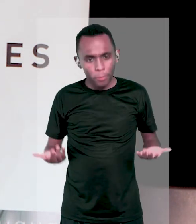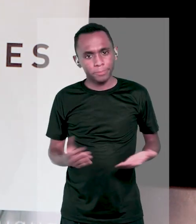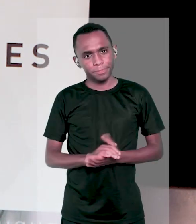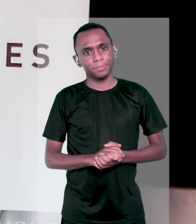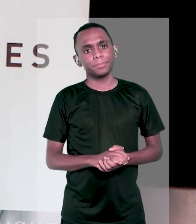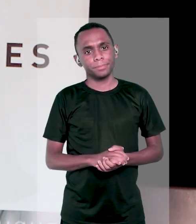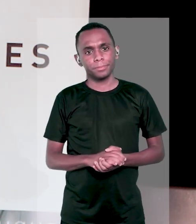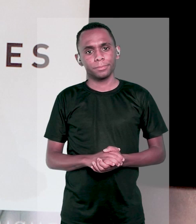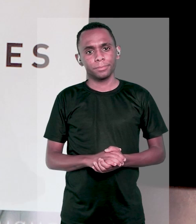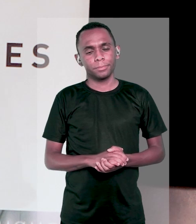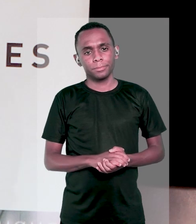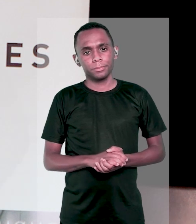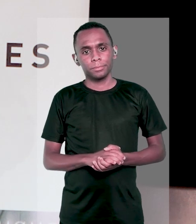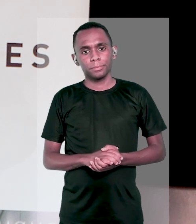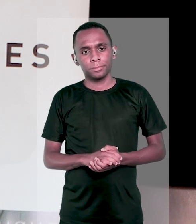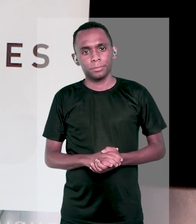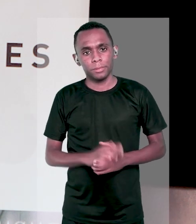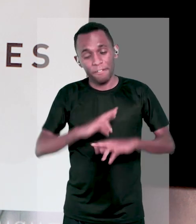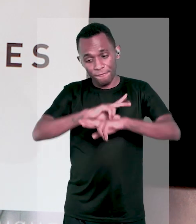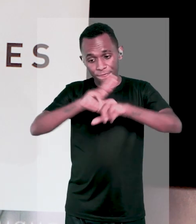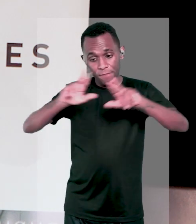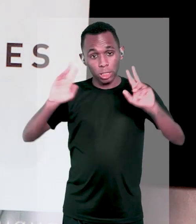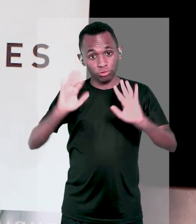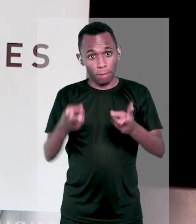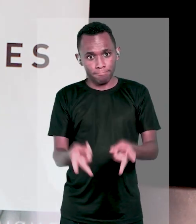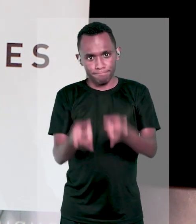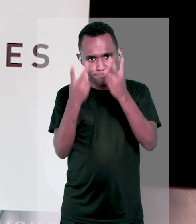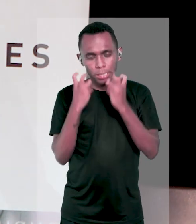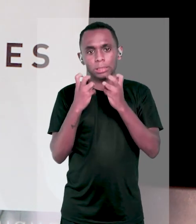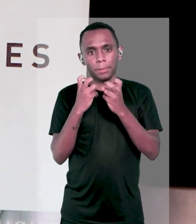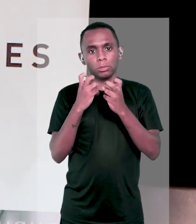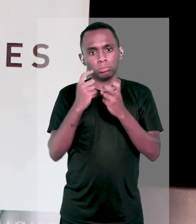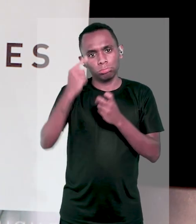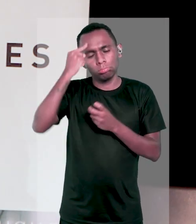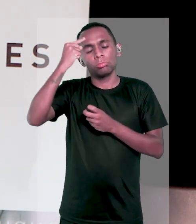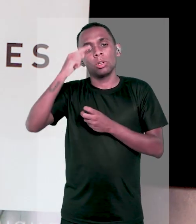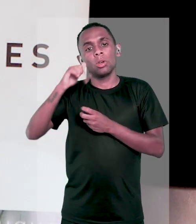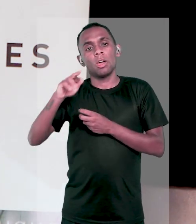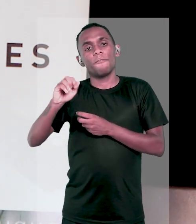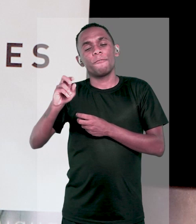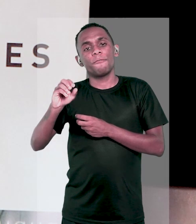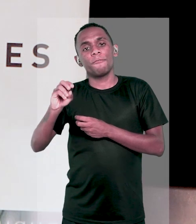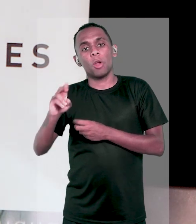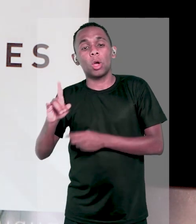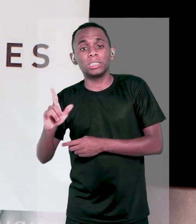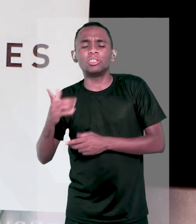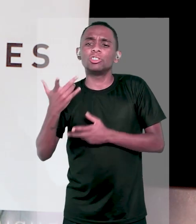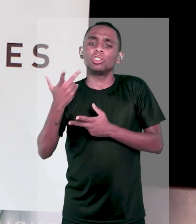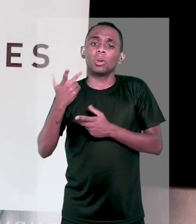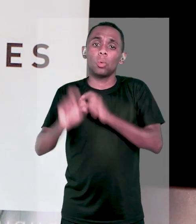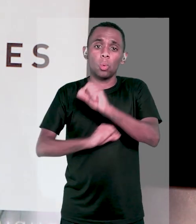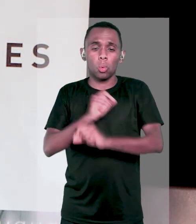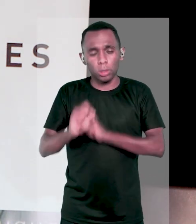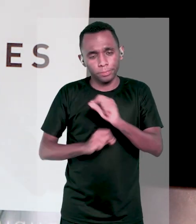mecanismo repressivo que provoca dificuldades de ser e que pode com tratamento com o psicanalista